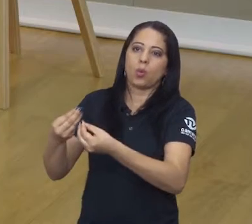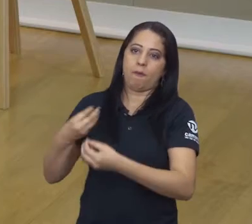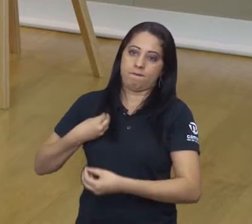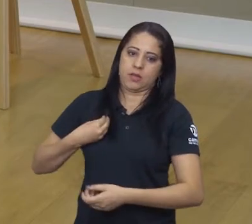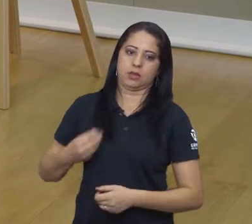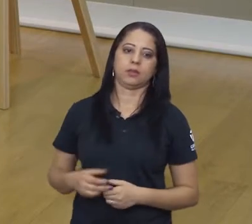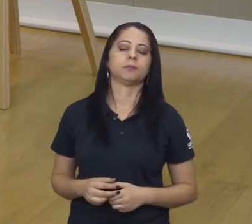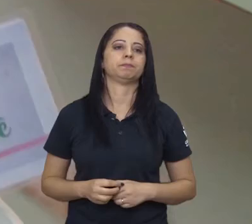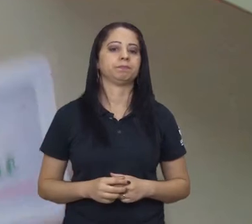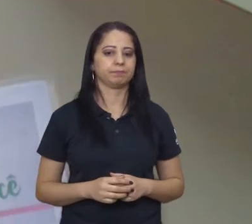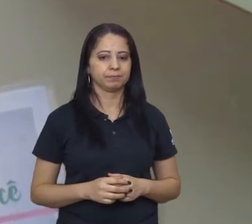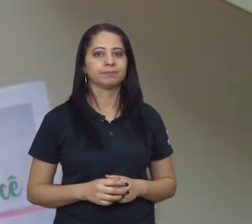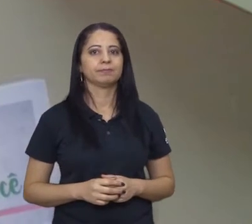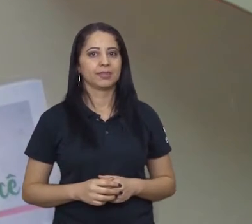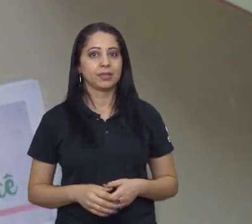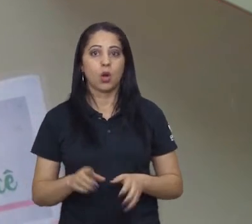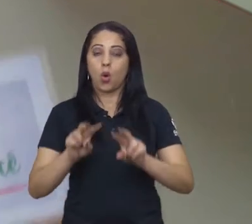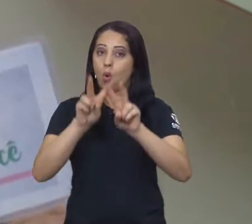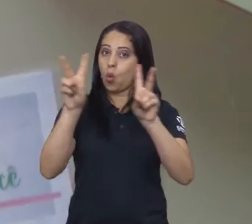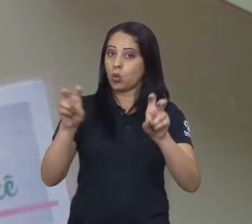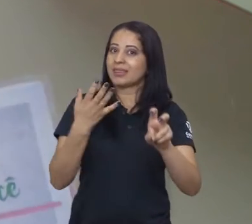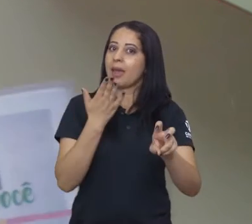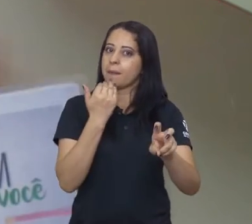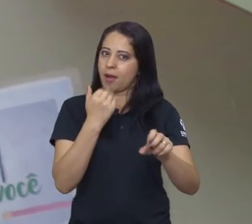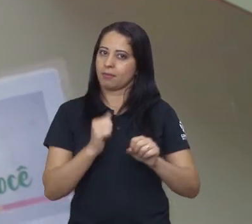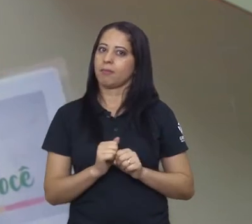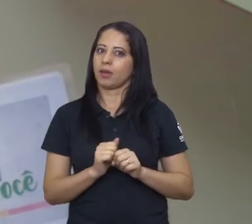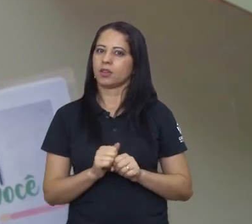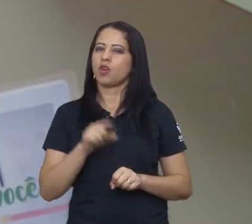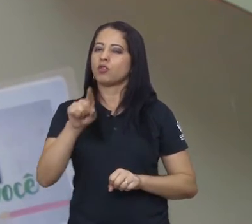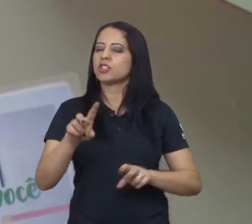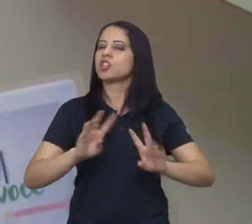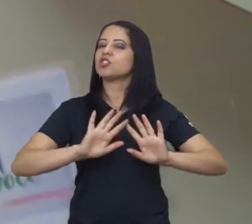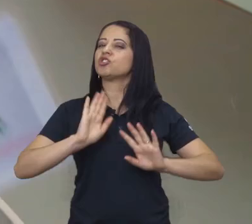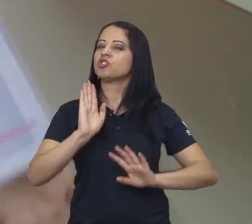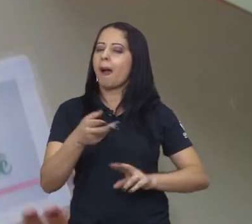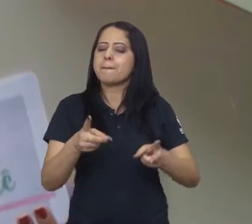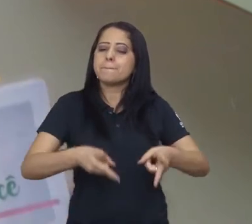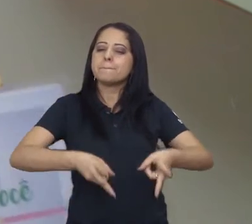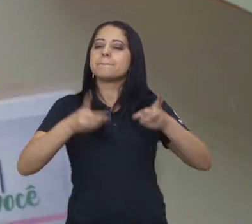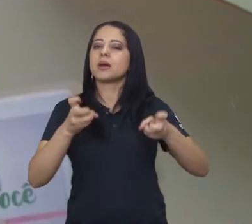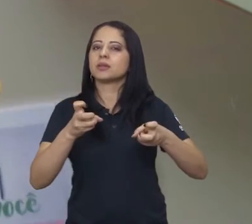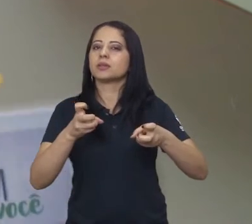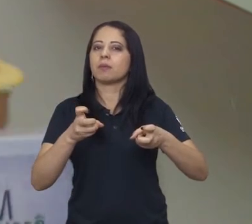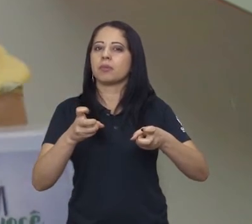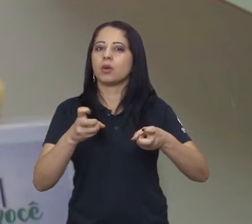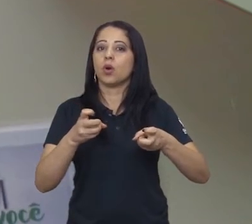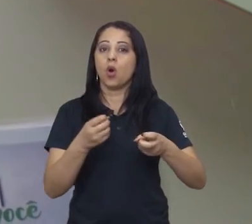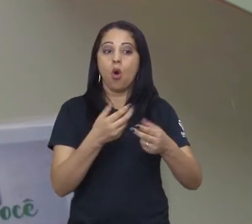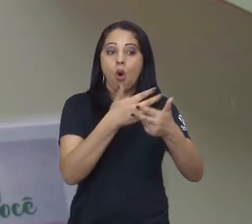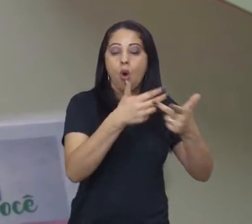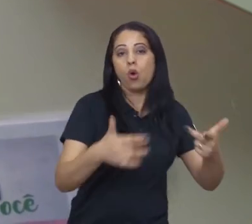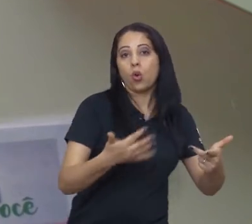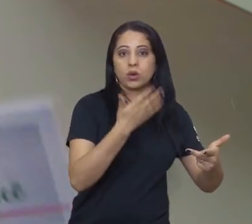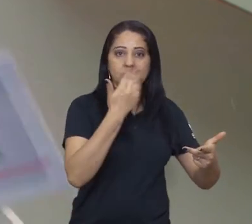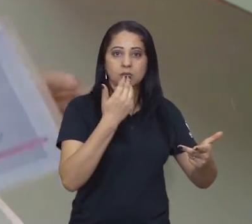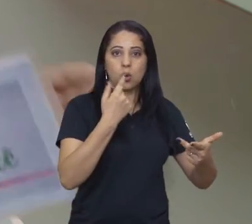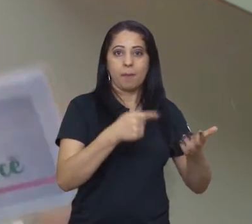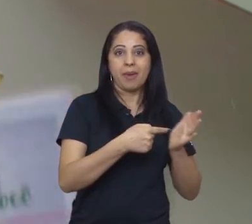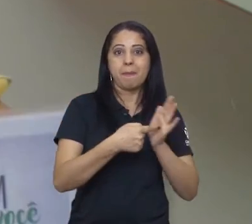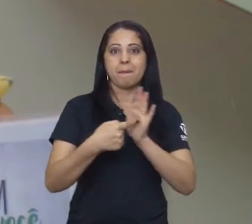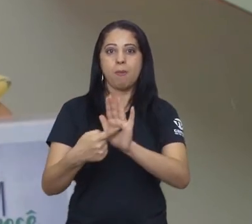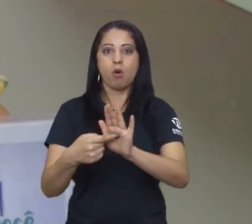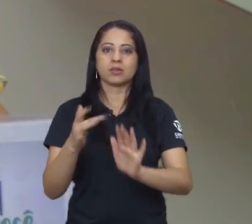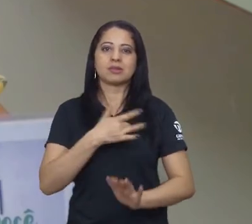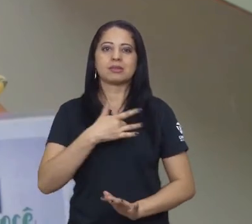entendi já que a gente tá falando sobre alimentos Provavelmente você já escutou aí em algum momento a frase você é o que você come